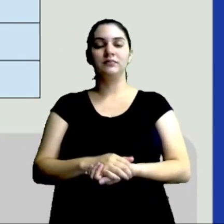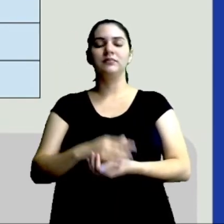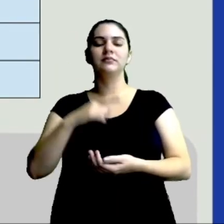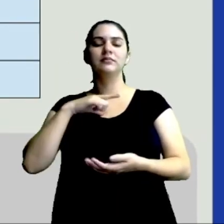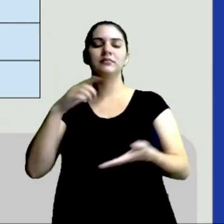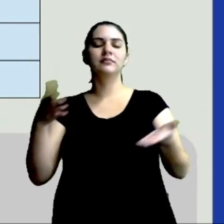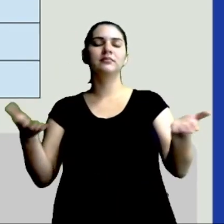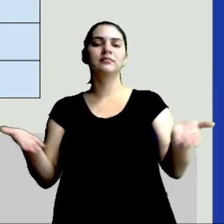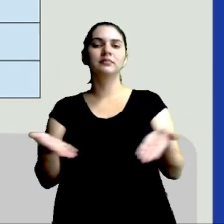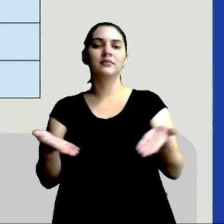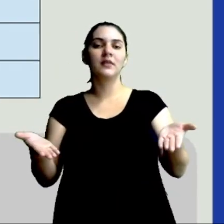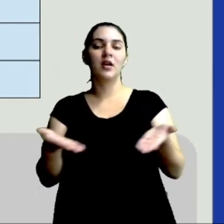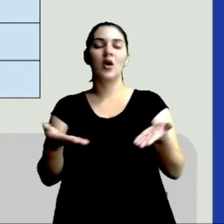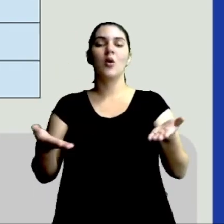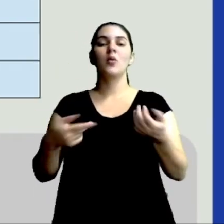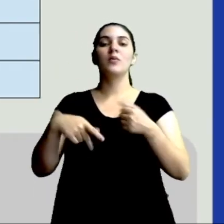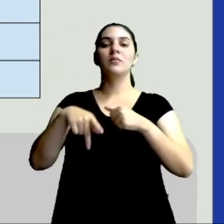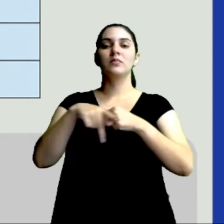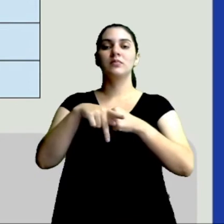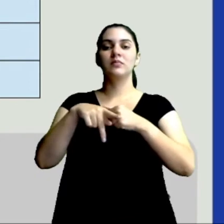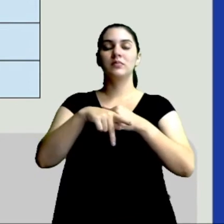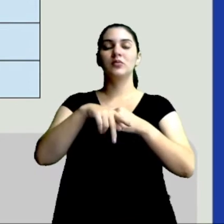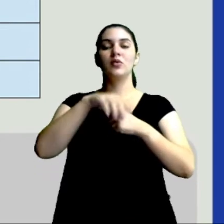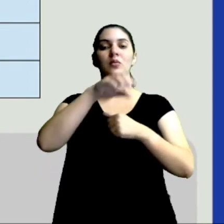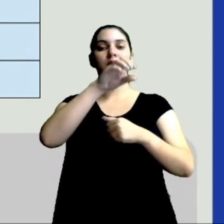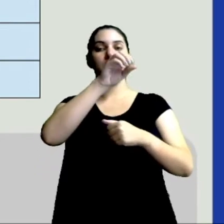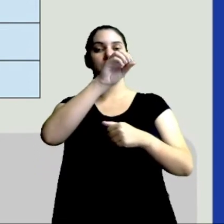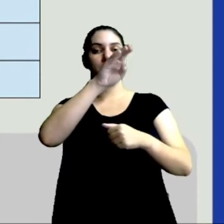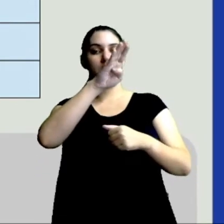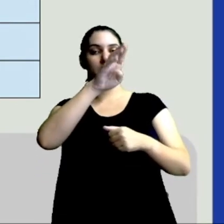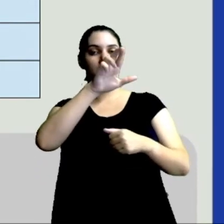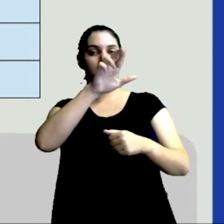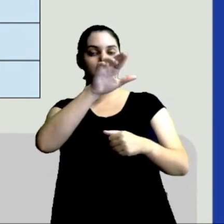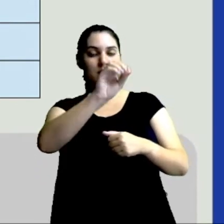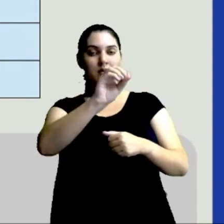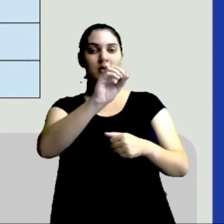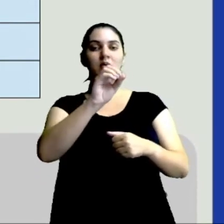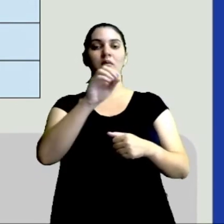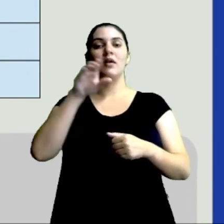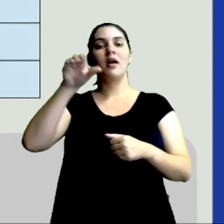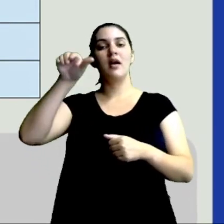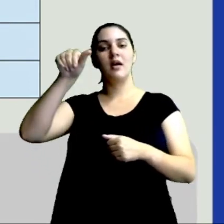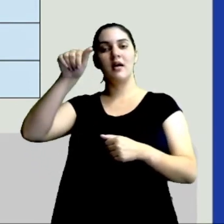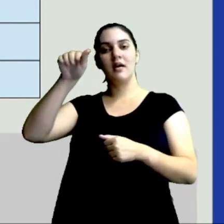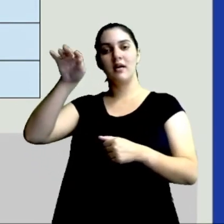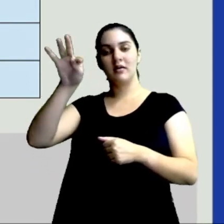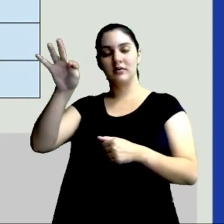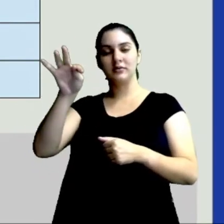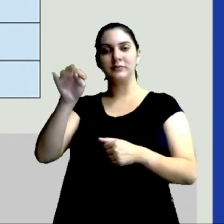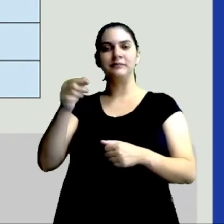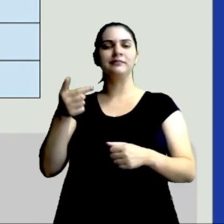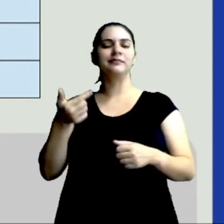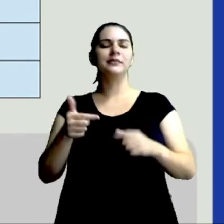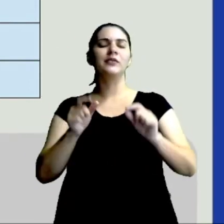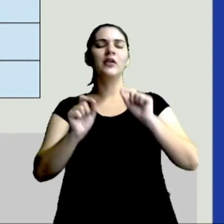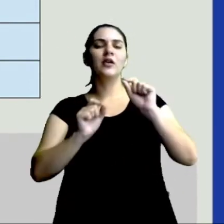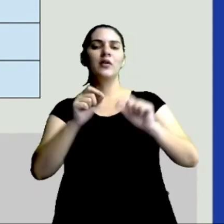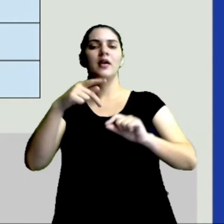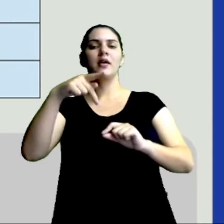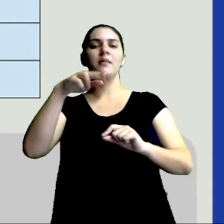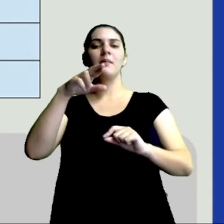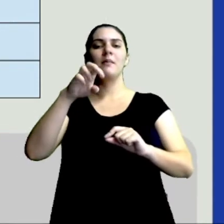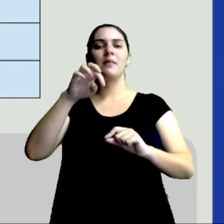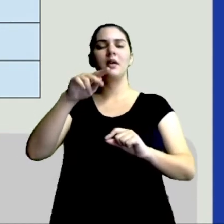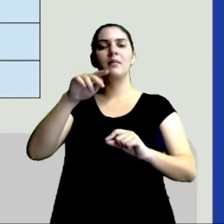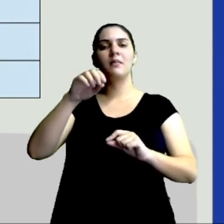Temos agora os pronomes oblíquos átonos, que são aqueles, né, que nunca são precedidos por preposição, não